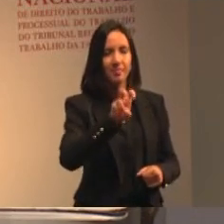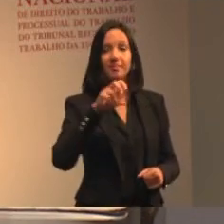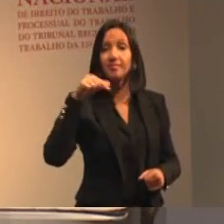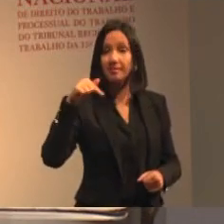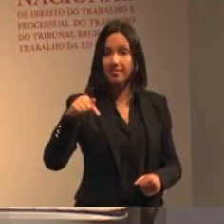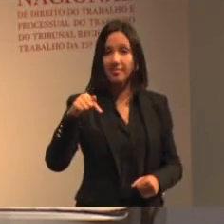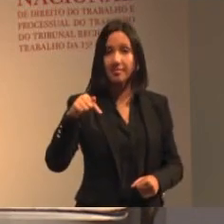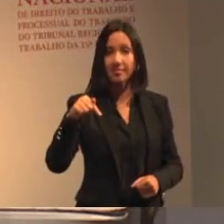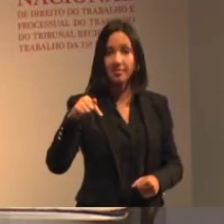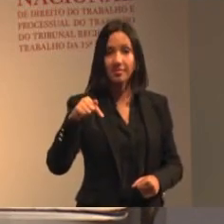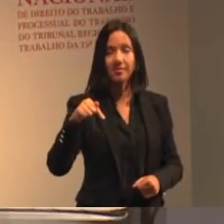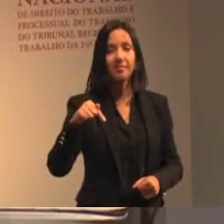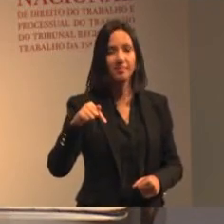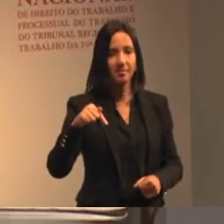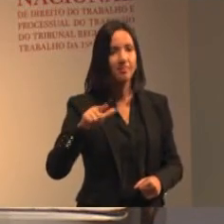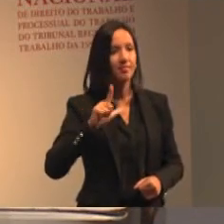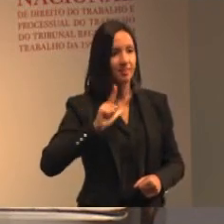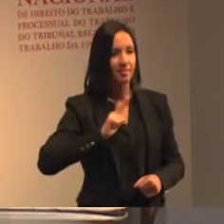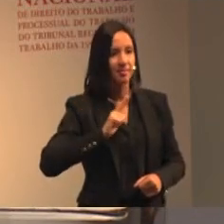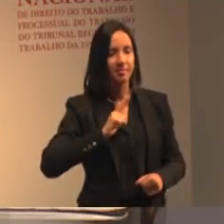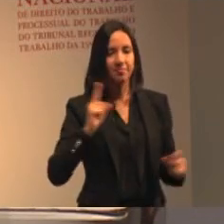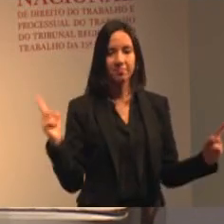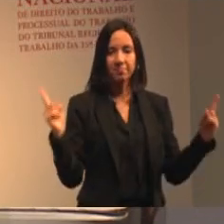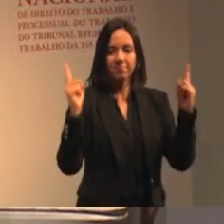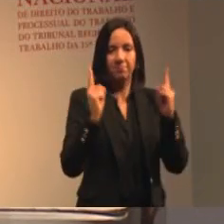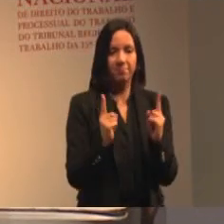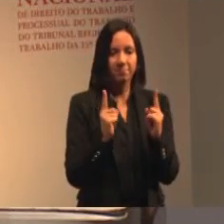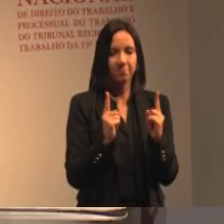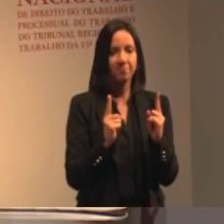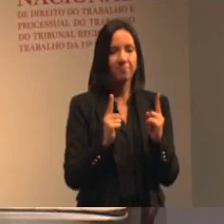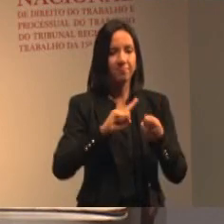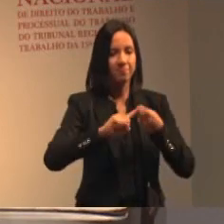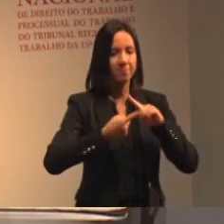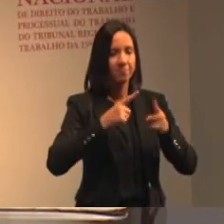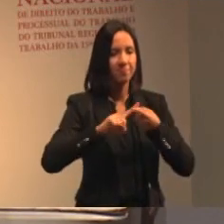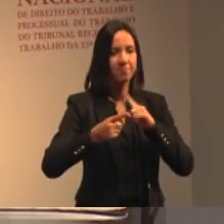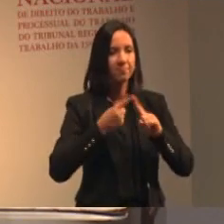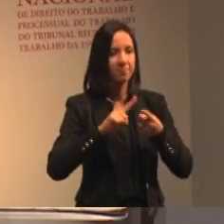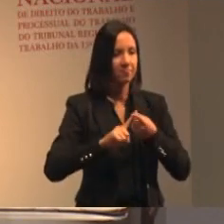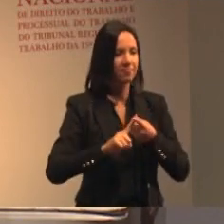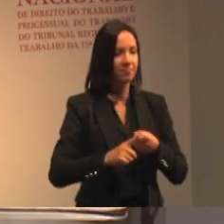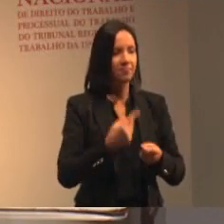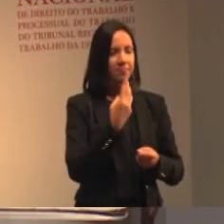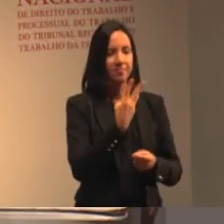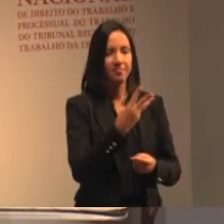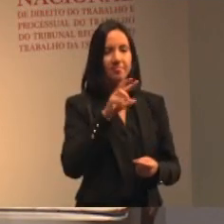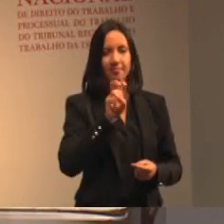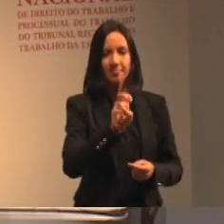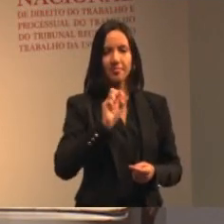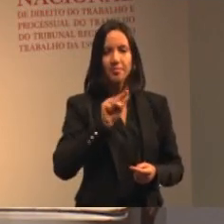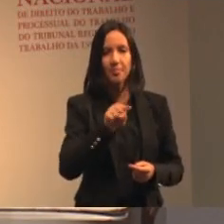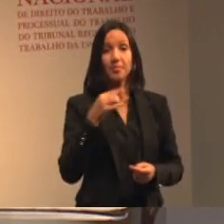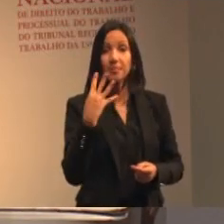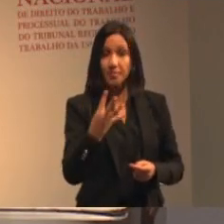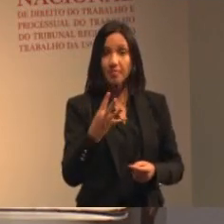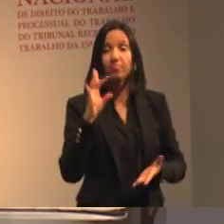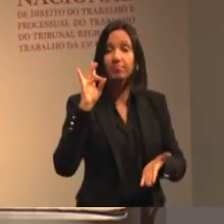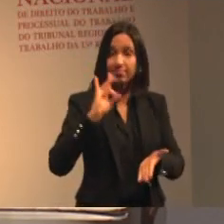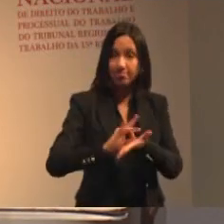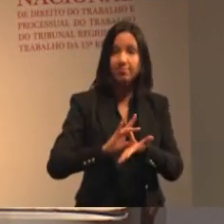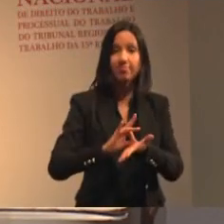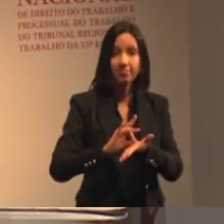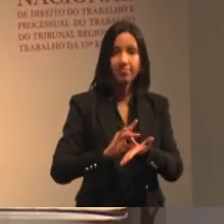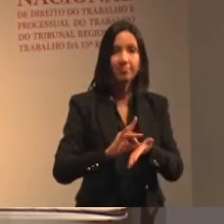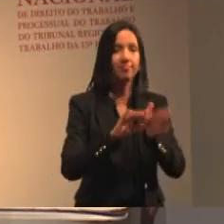4.357 audiências de conciliação, com um desempenho de 35,4 de efetividade,